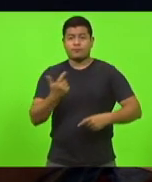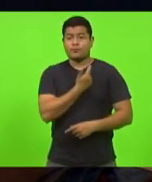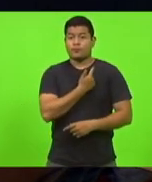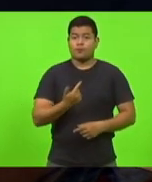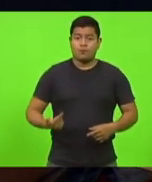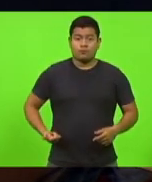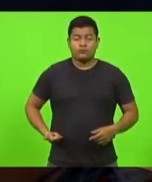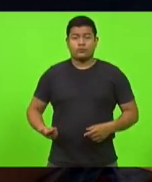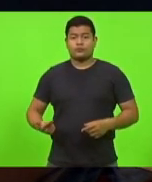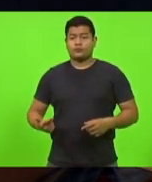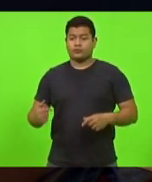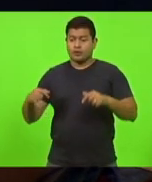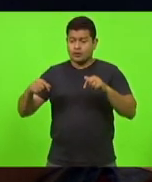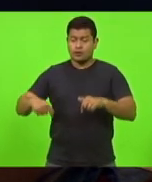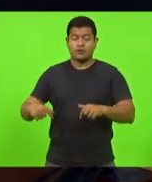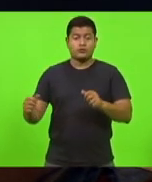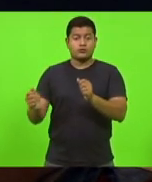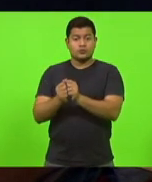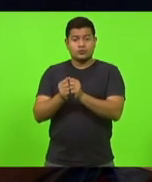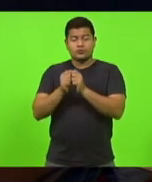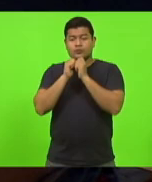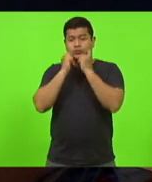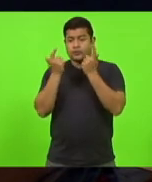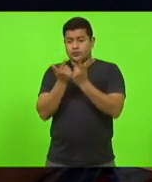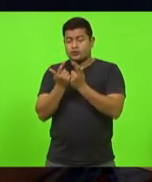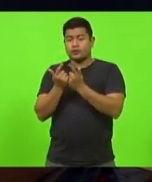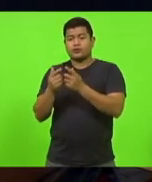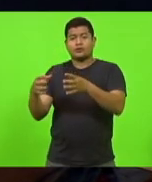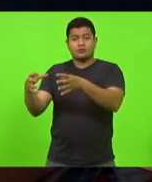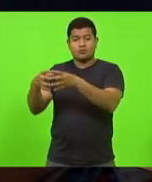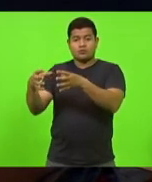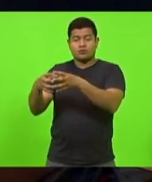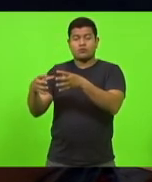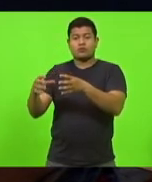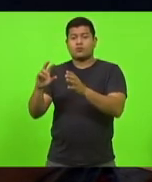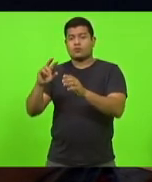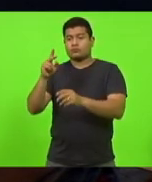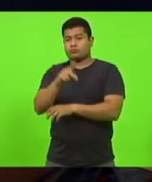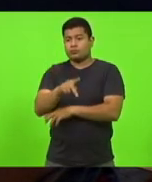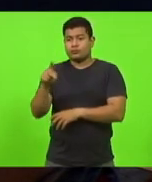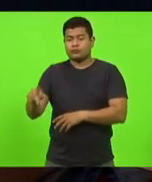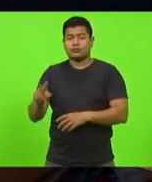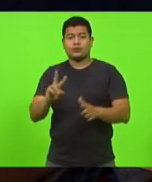esta casa, com os professores, sindicatos,